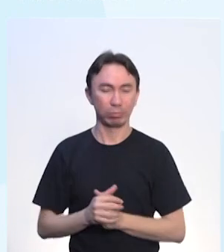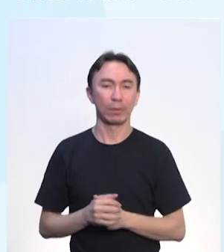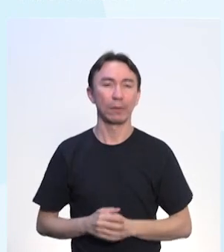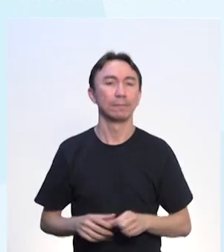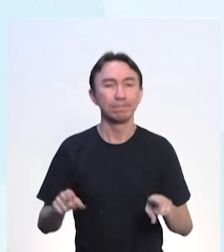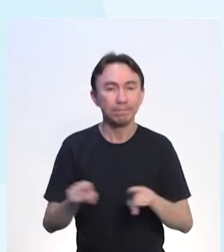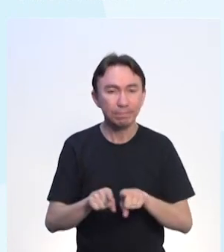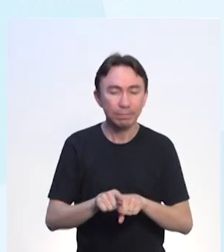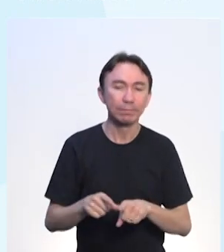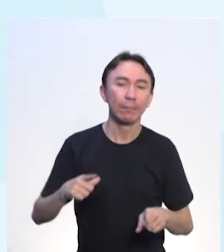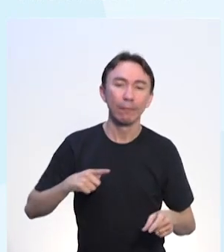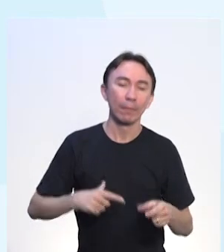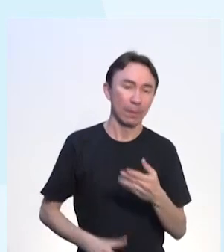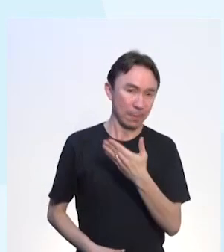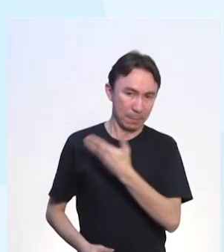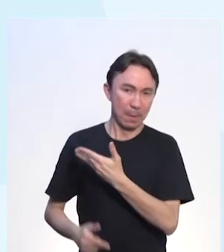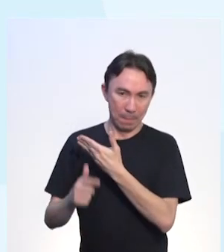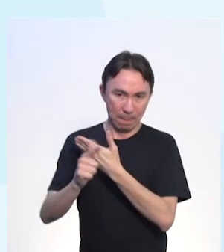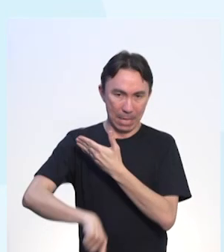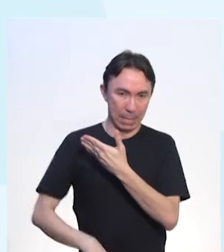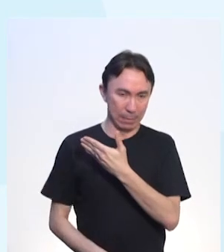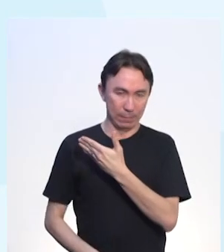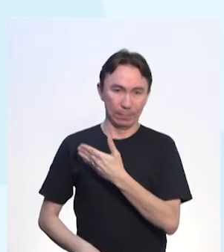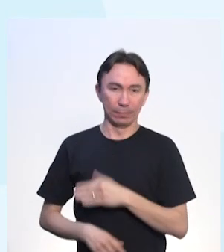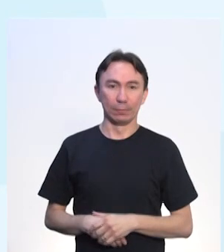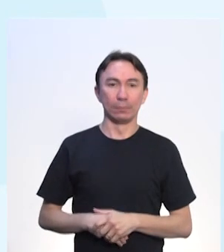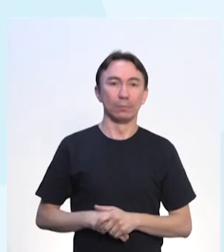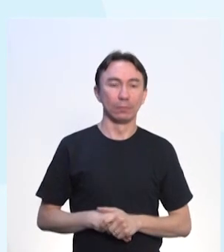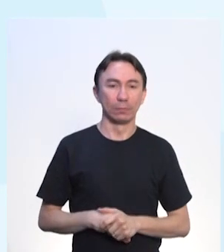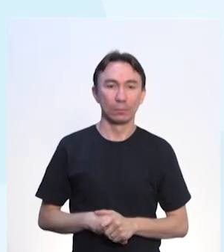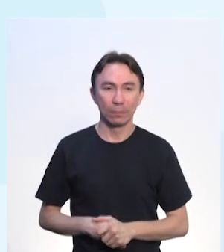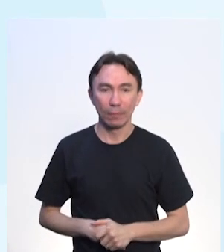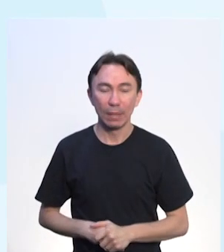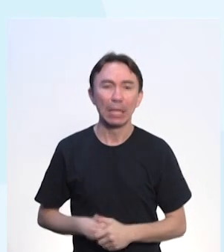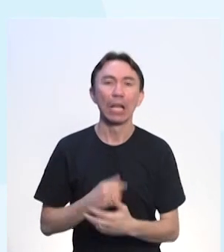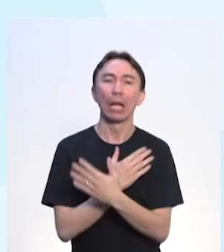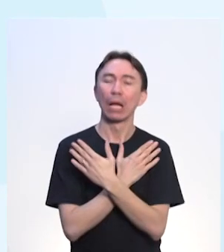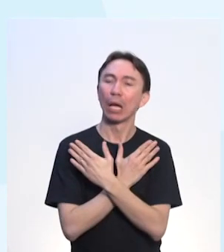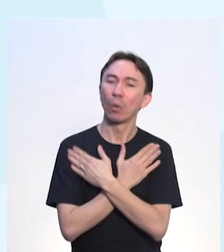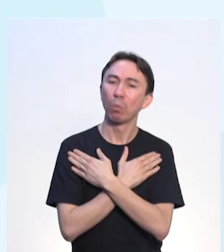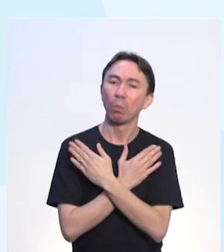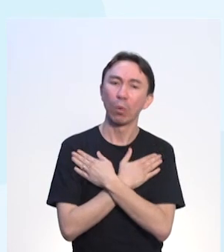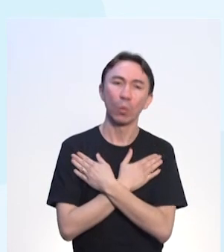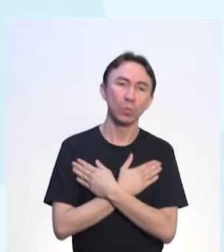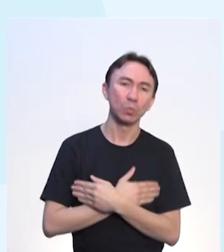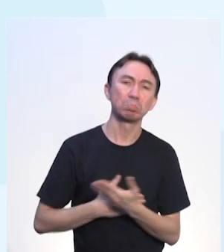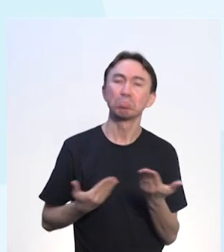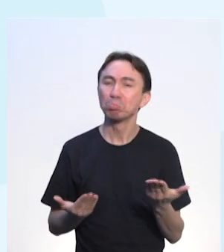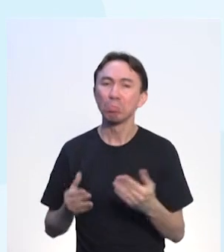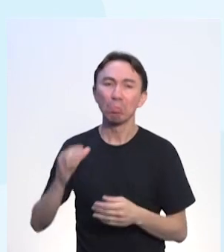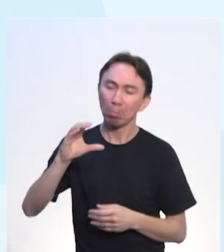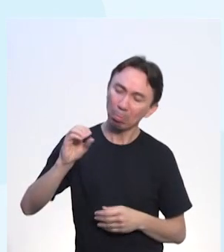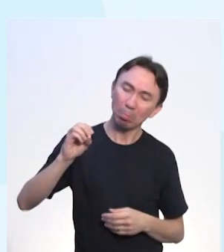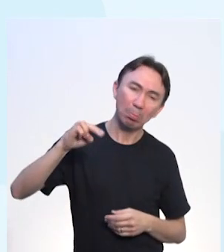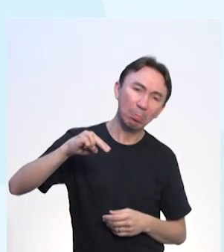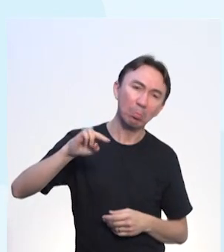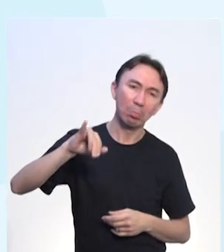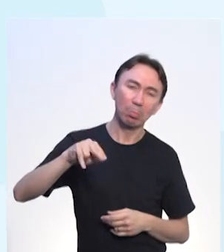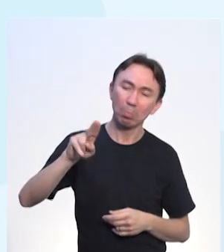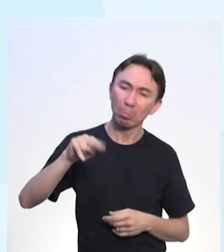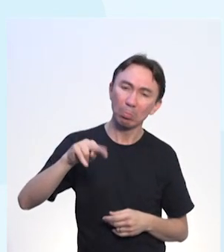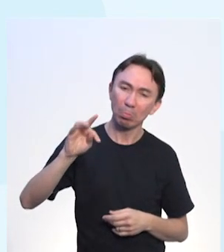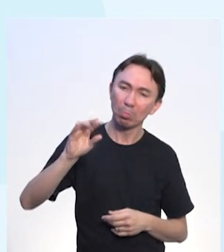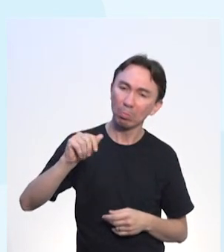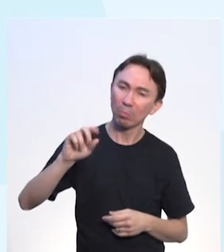próximo slide aí, o desemprego conjuntural, tá? Que ele é o resultado de uma recessão econômica, de uma